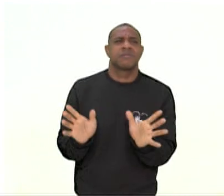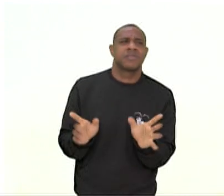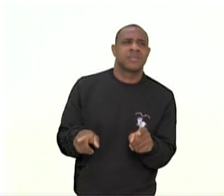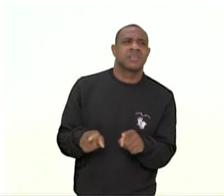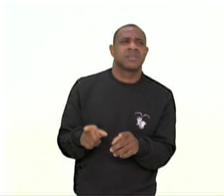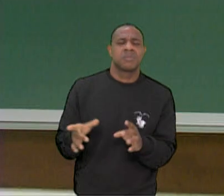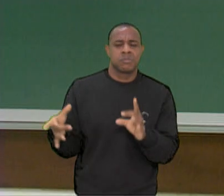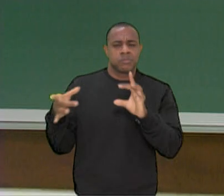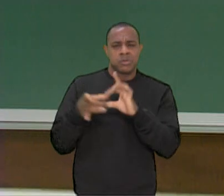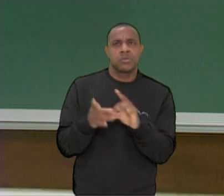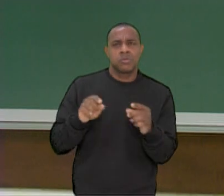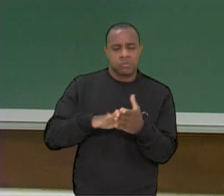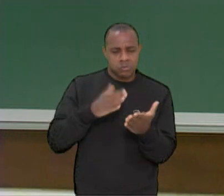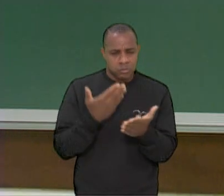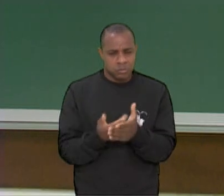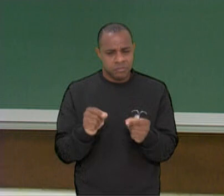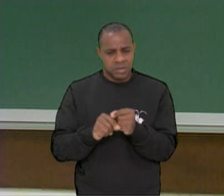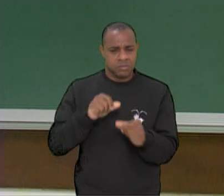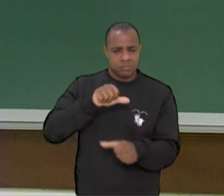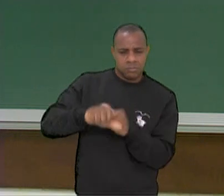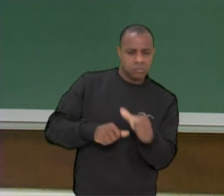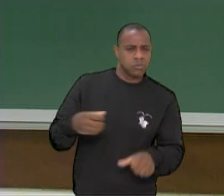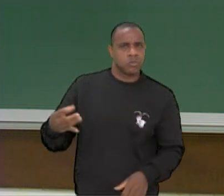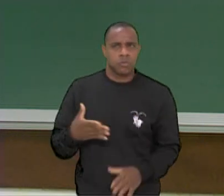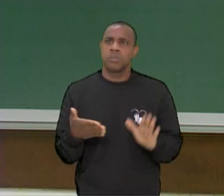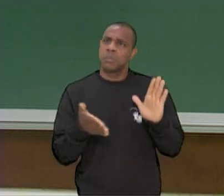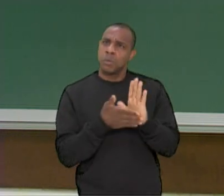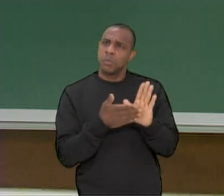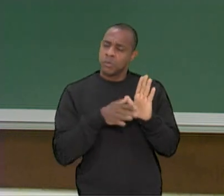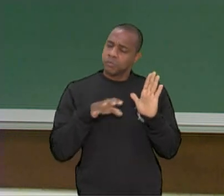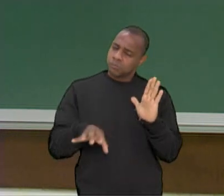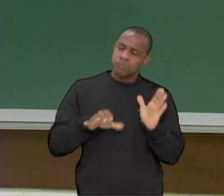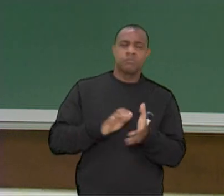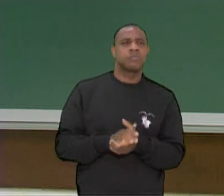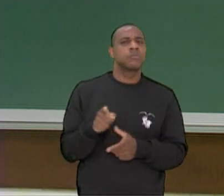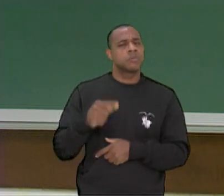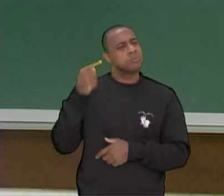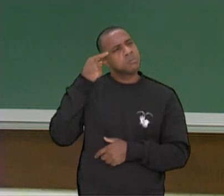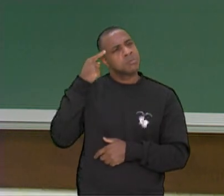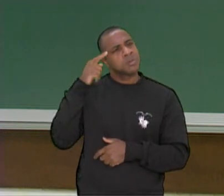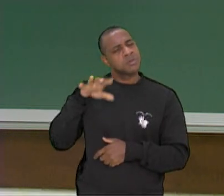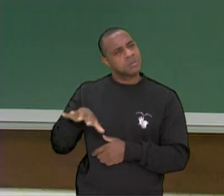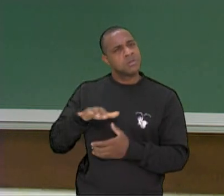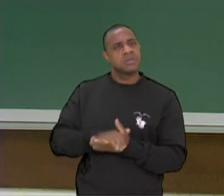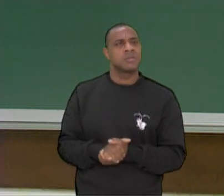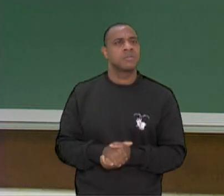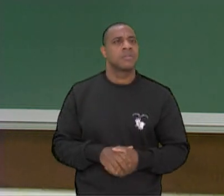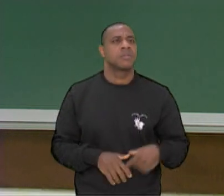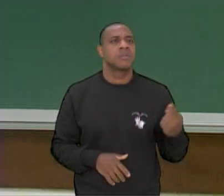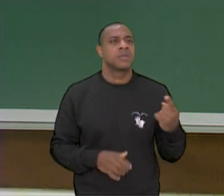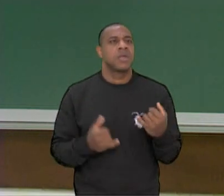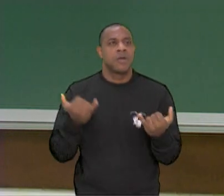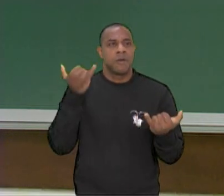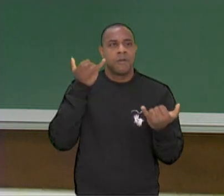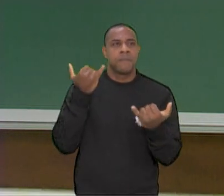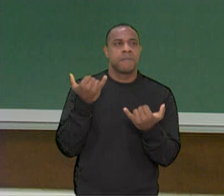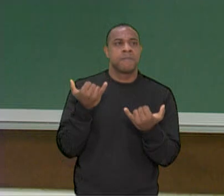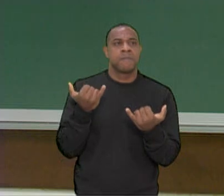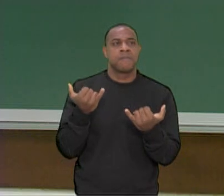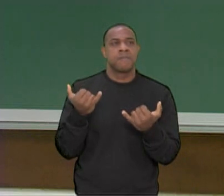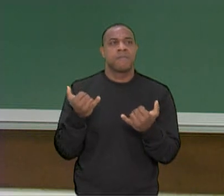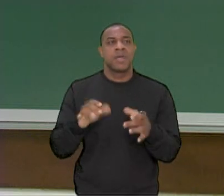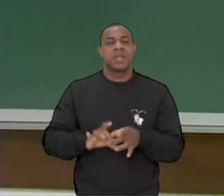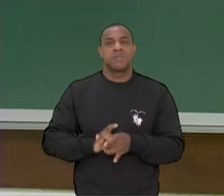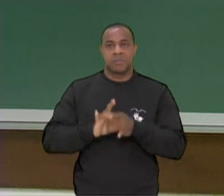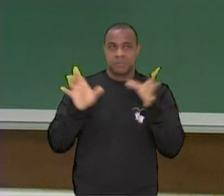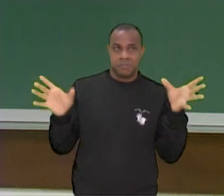de escola, ela traz renovação, a proposta é essa, tá? Então, sempre você pensa nisso. A informalidade, a